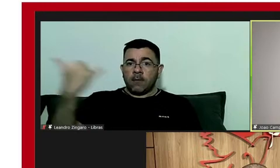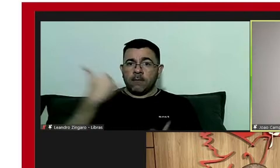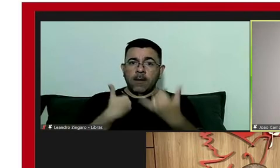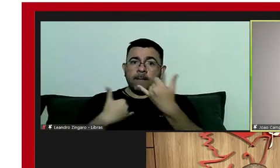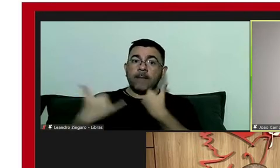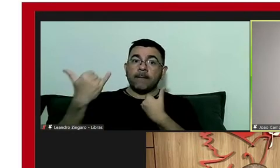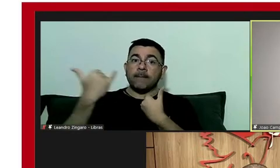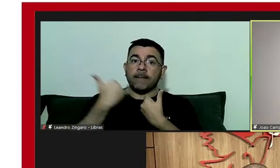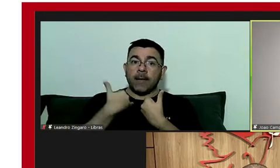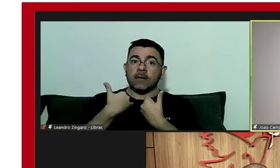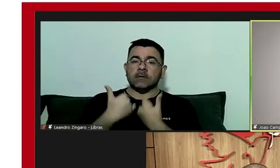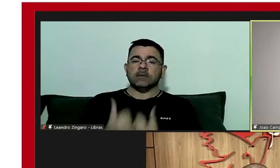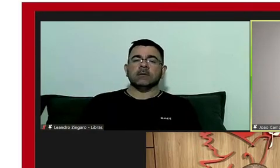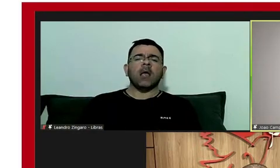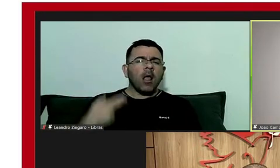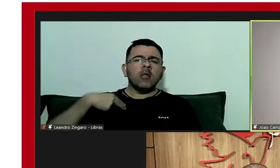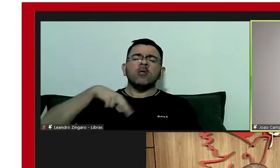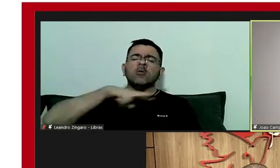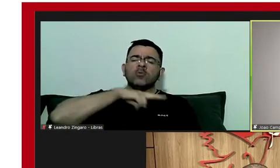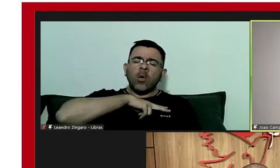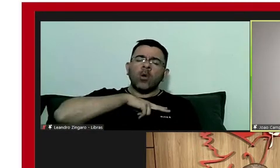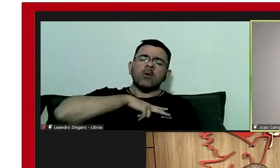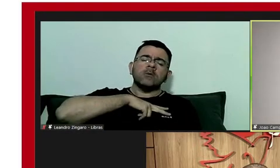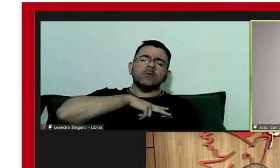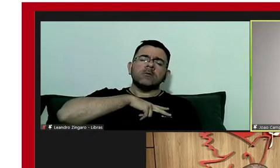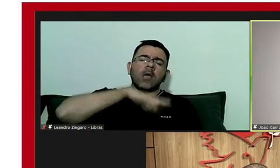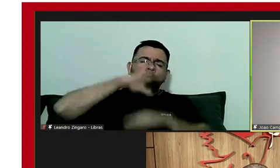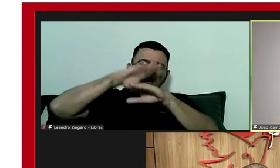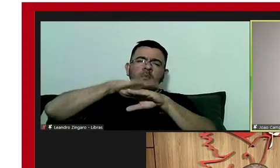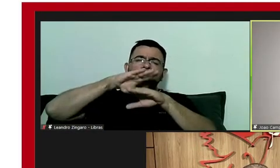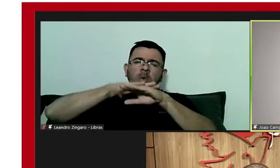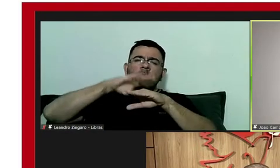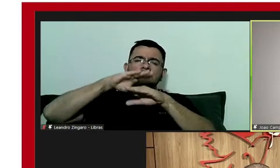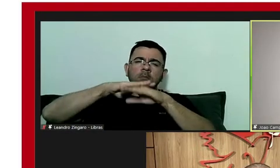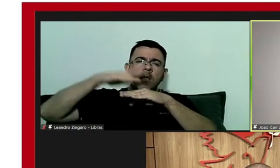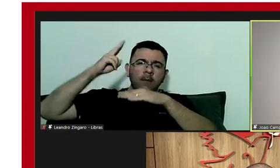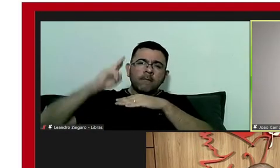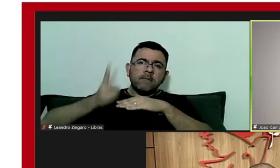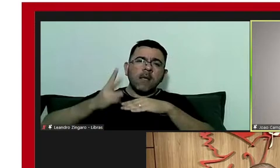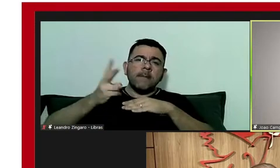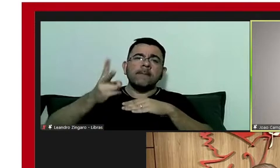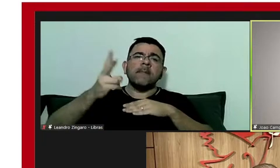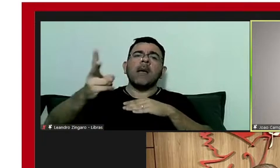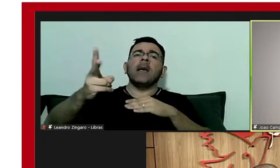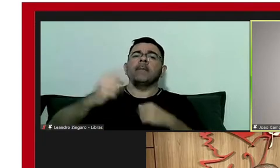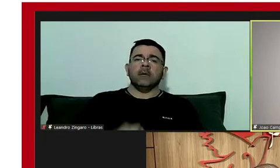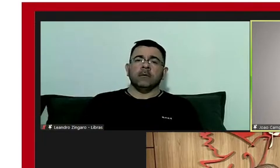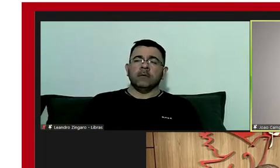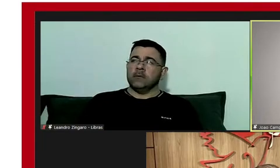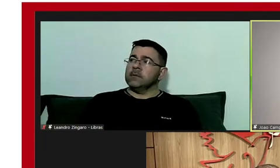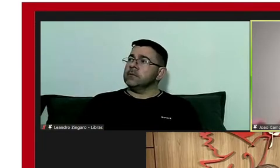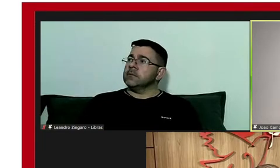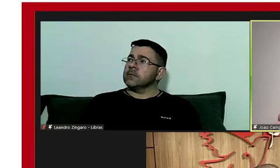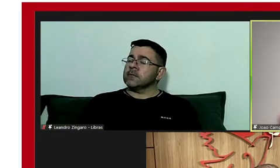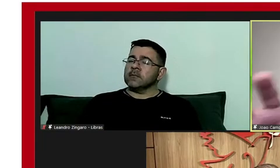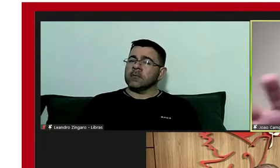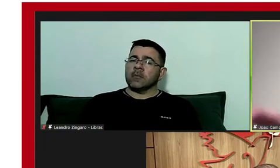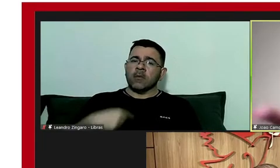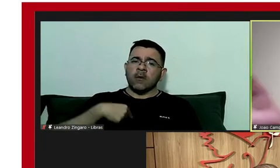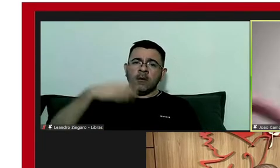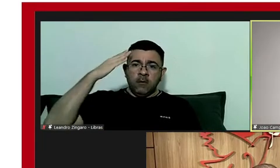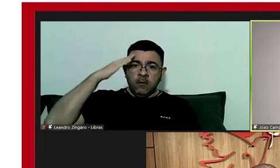faz isso com frequência aqui eh já vários vários movimentos assim de eu sabia que era movimento